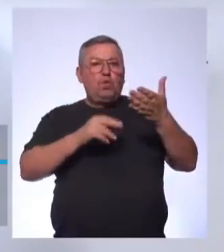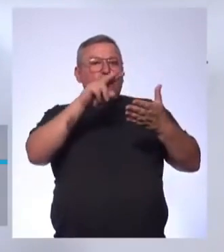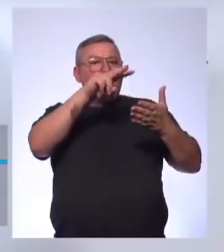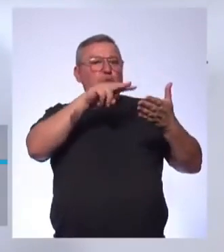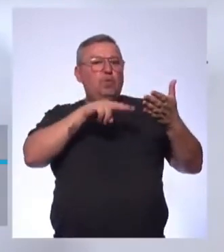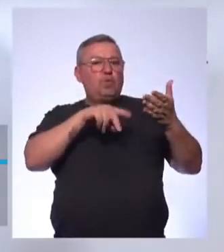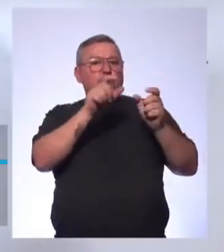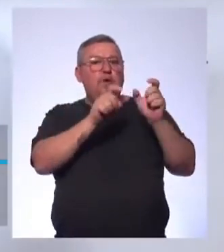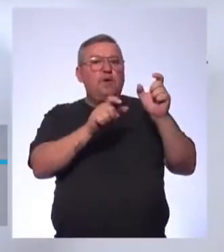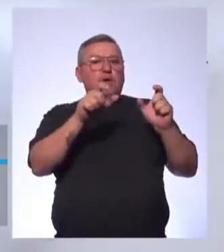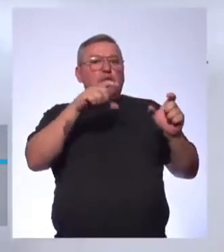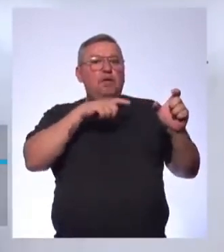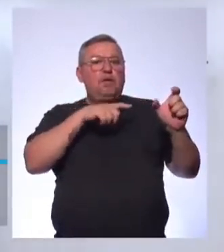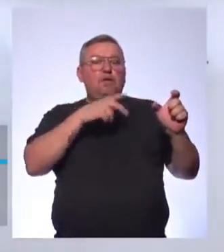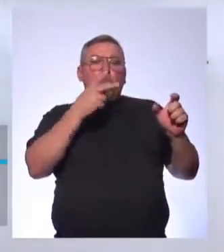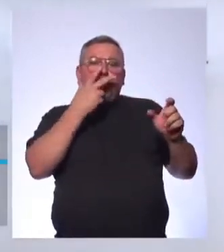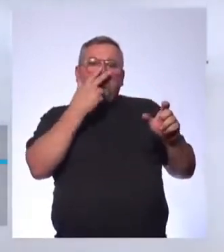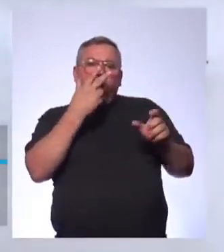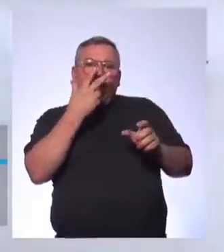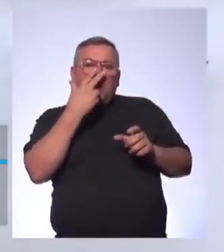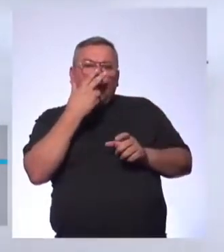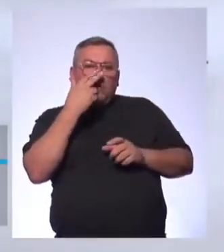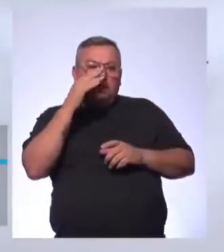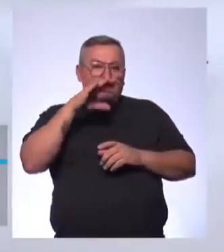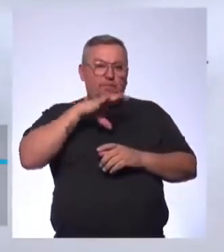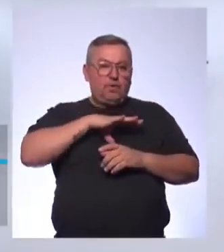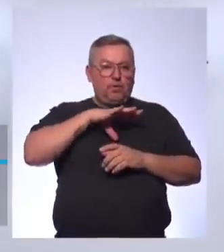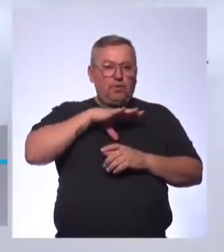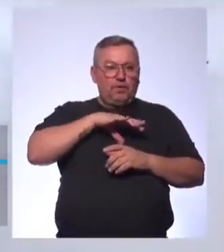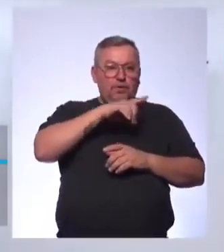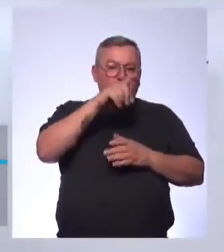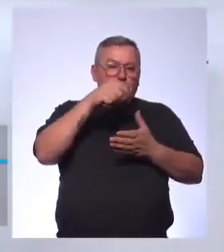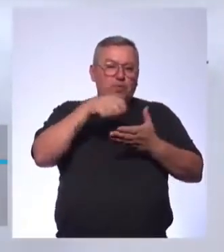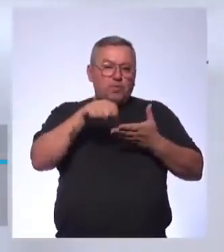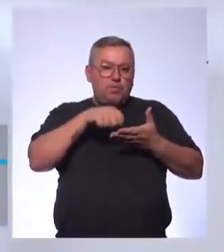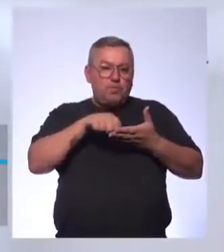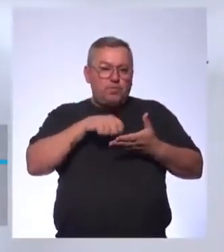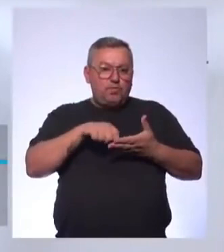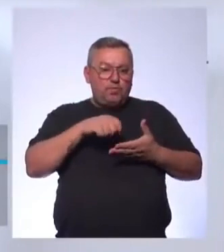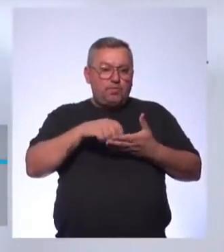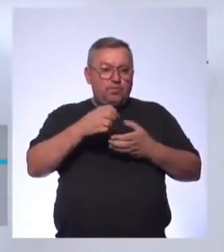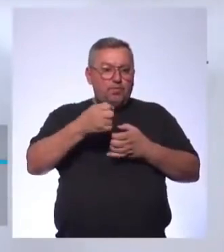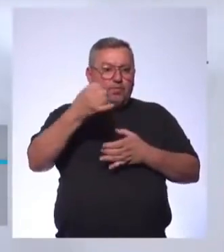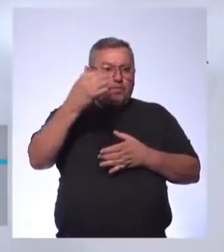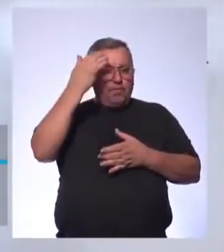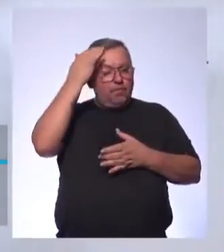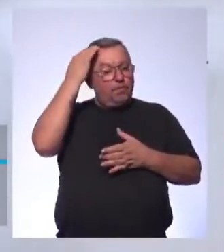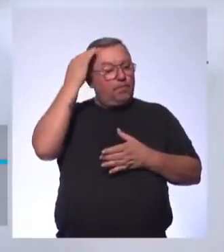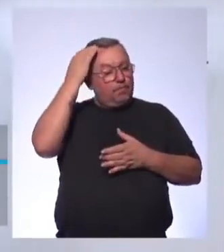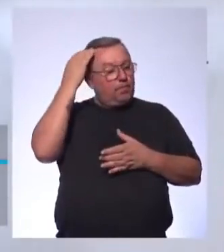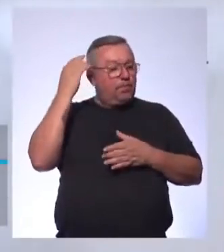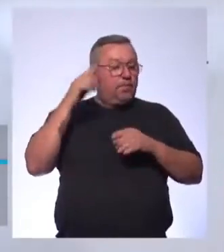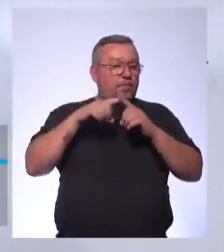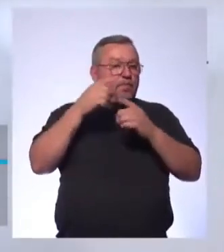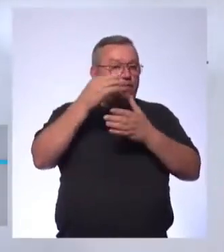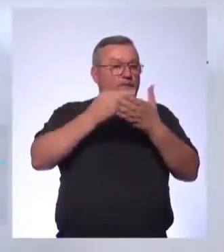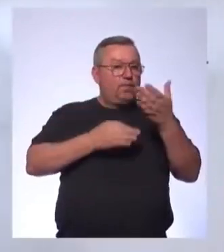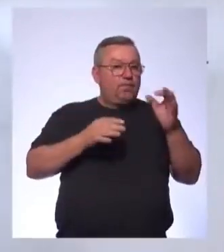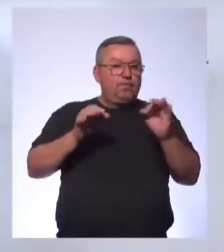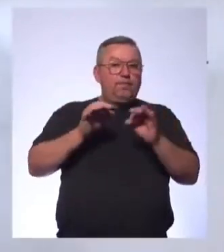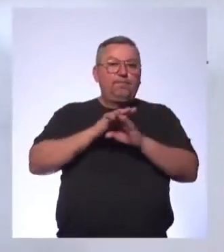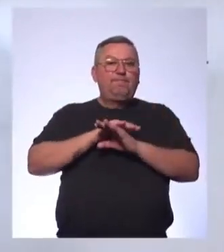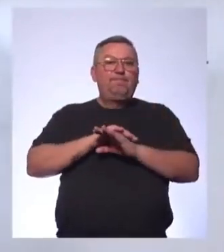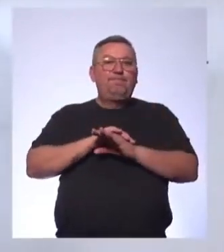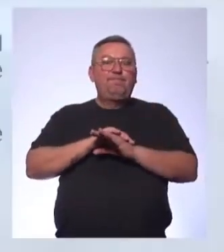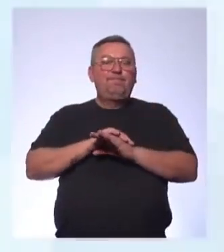as palavras que são parecidas com o português. Você vai escrever lá no chat. O texto vai ficar aqui. Pode passar próximo slide, por